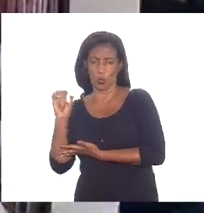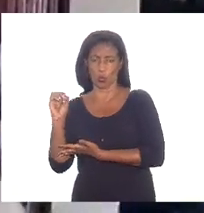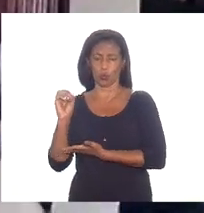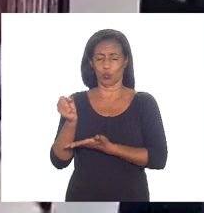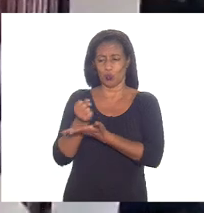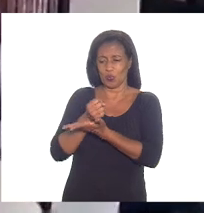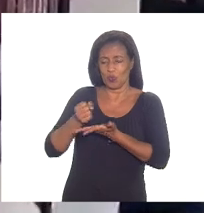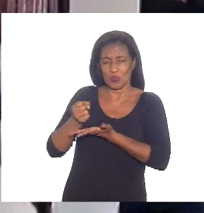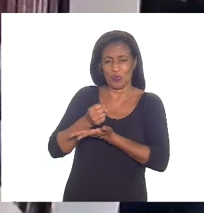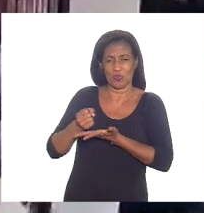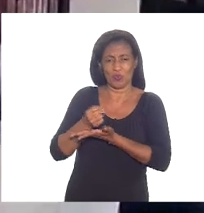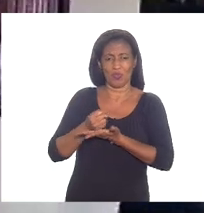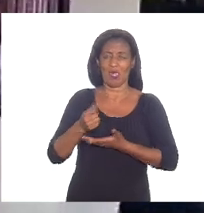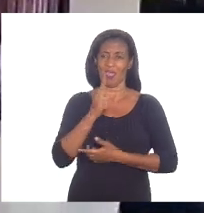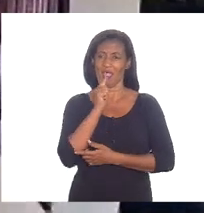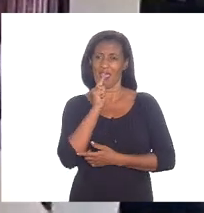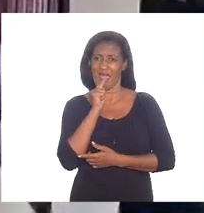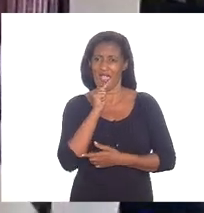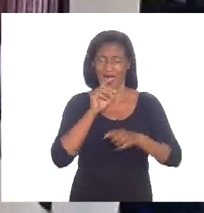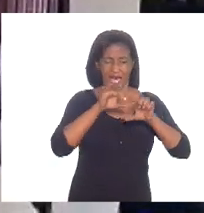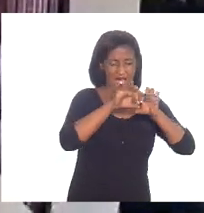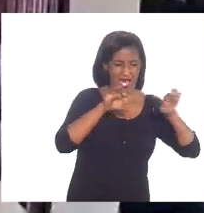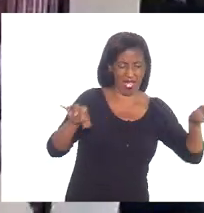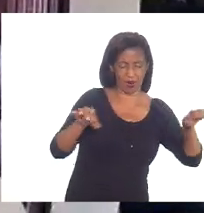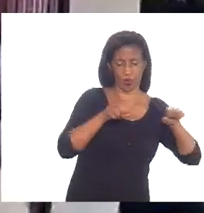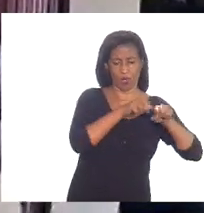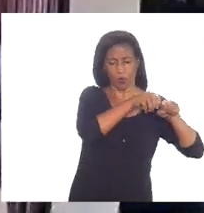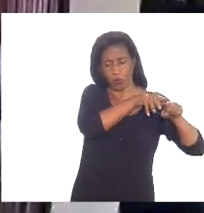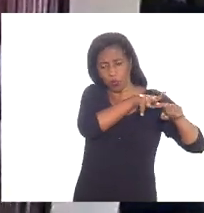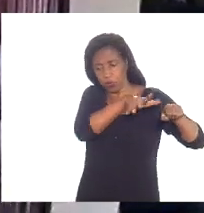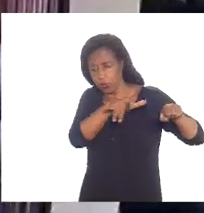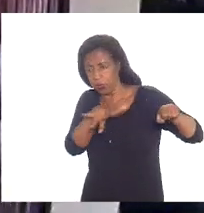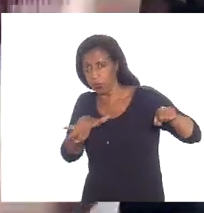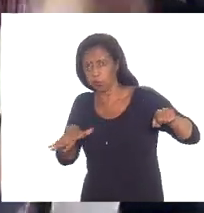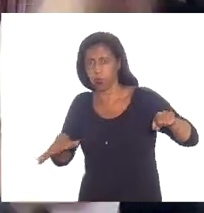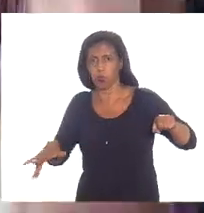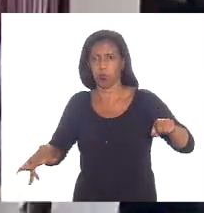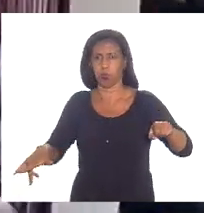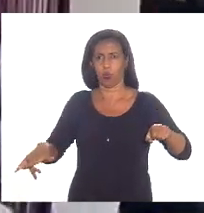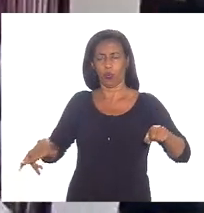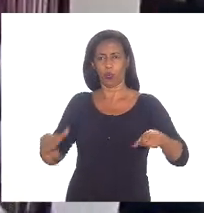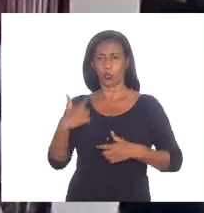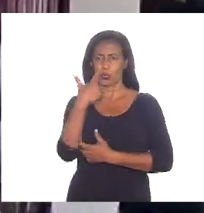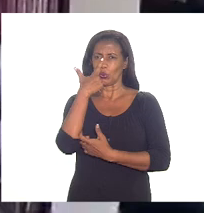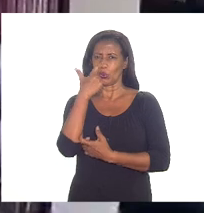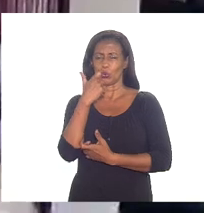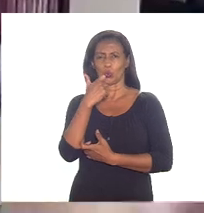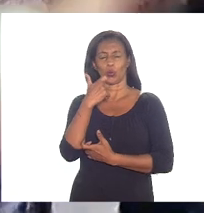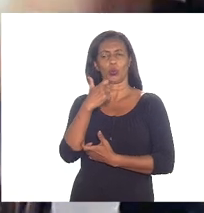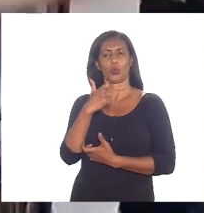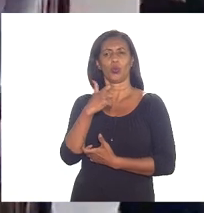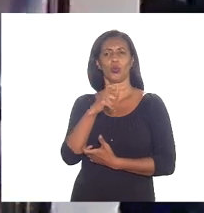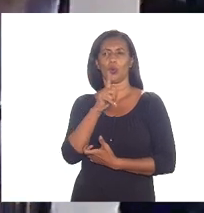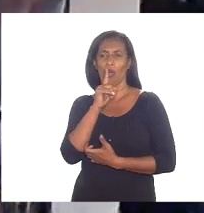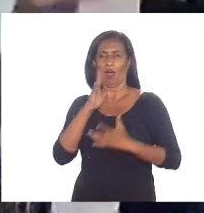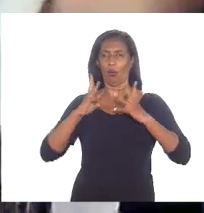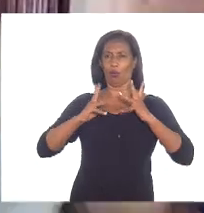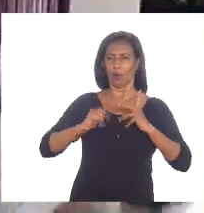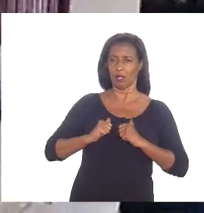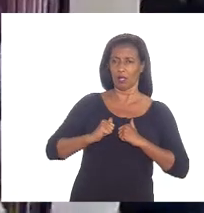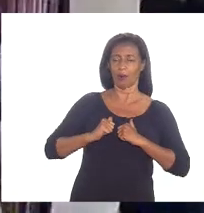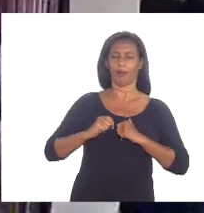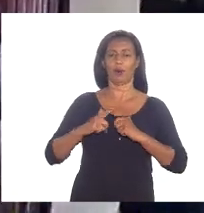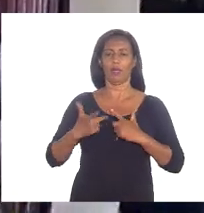água, é abastecimento de água, é escoamento do esgoto sanitário, é